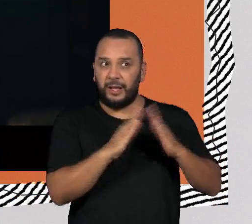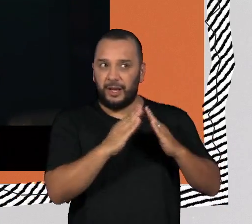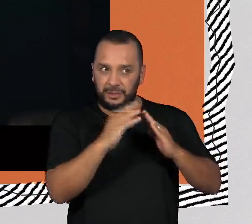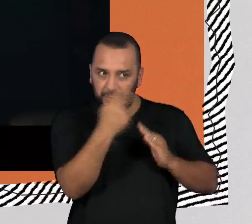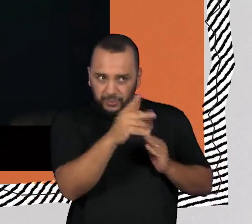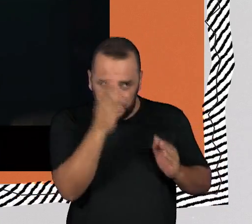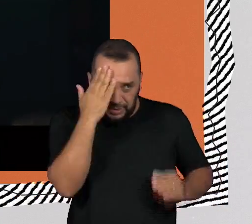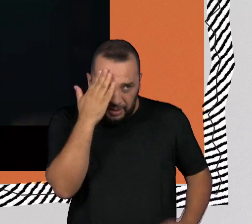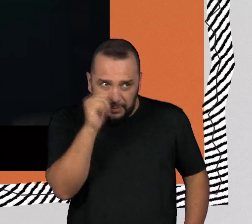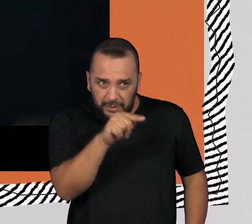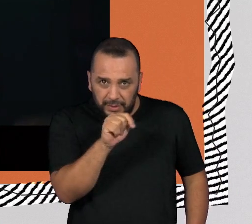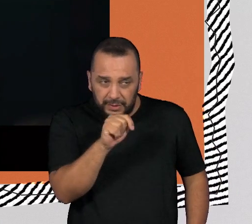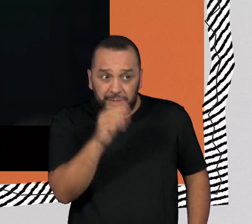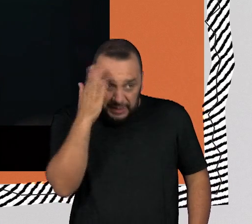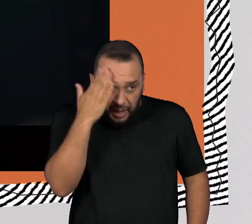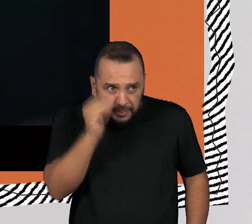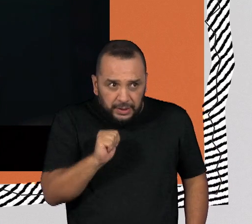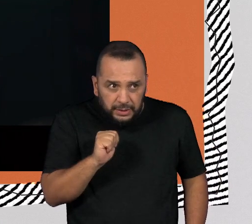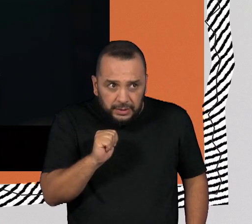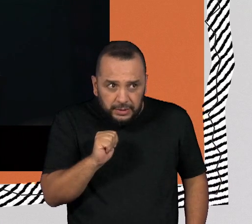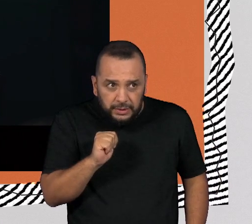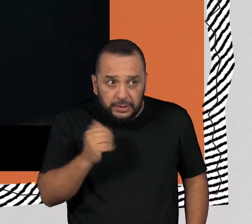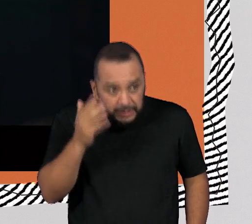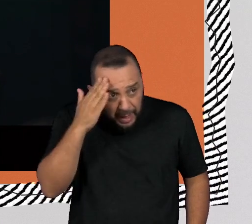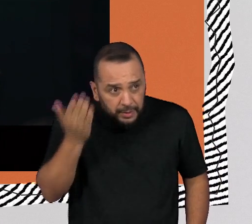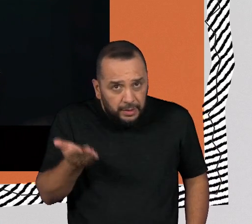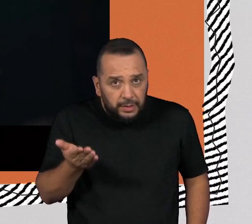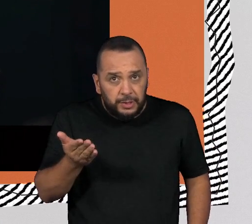sabe? Sabe?